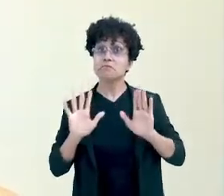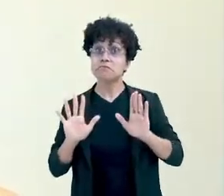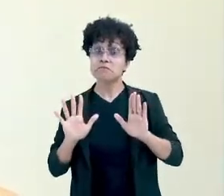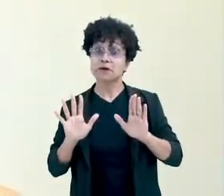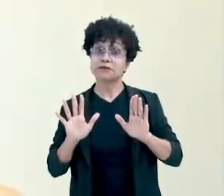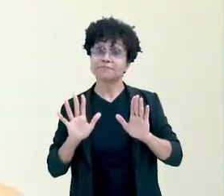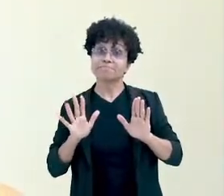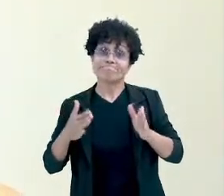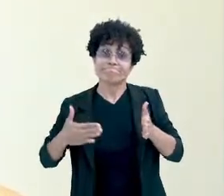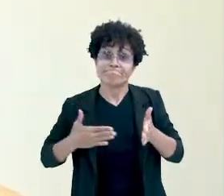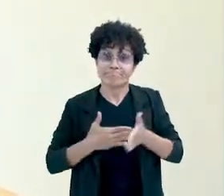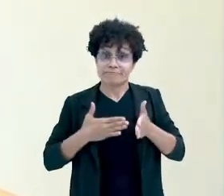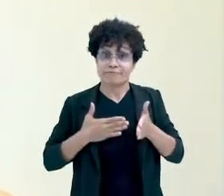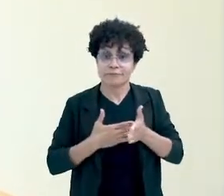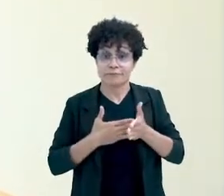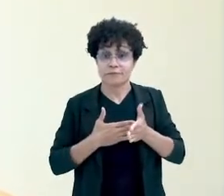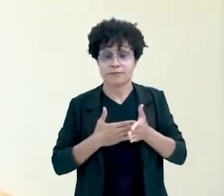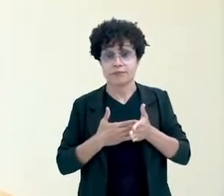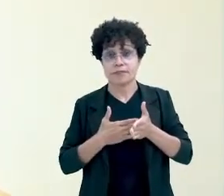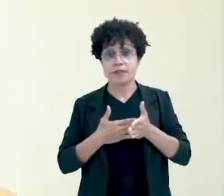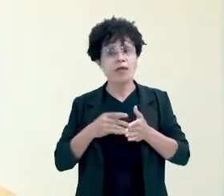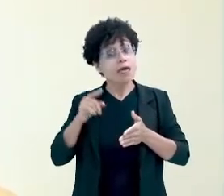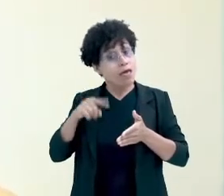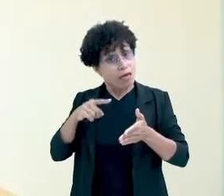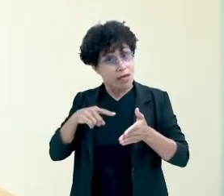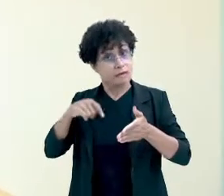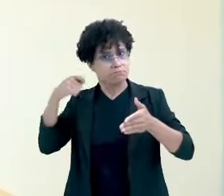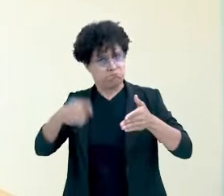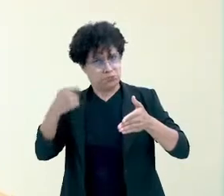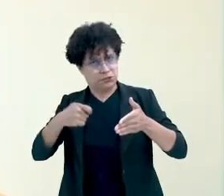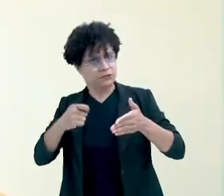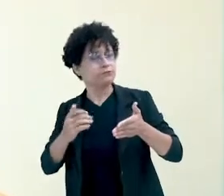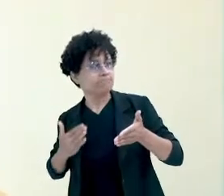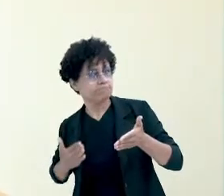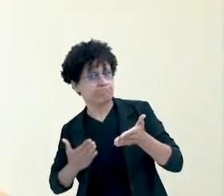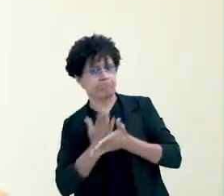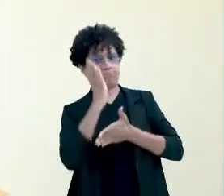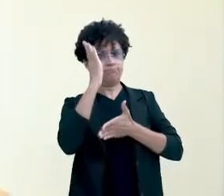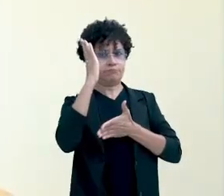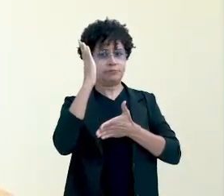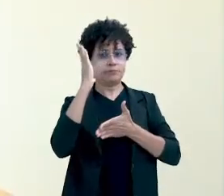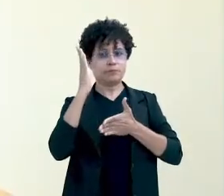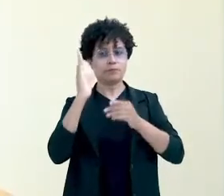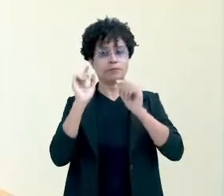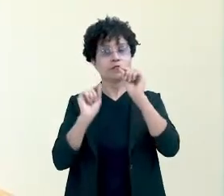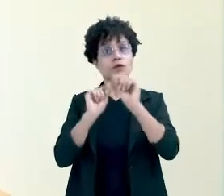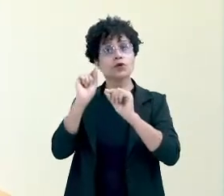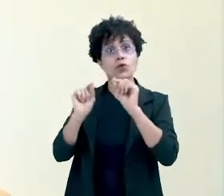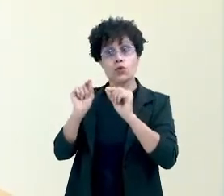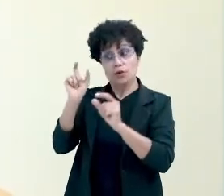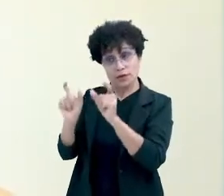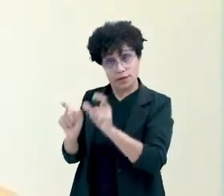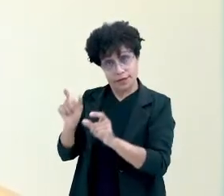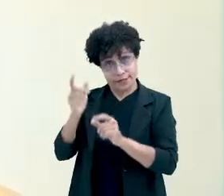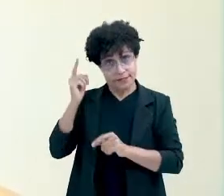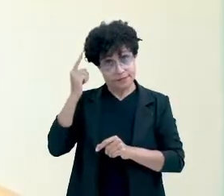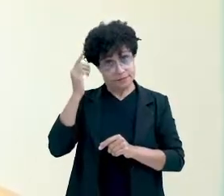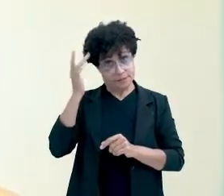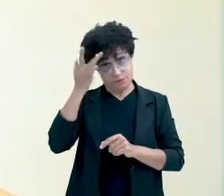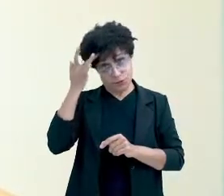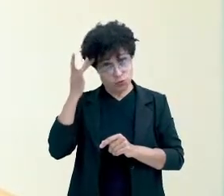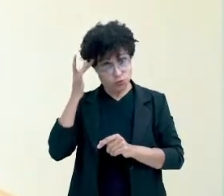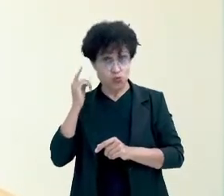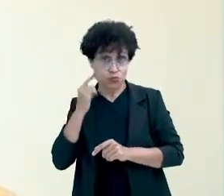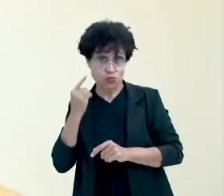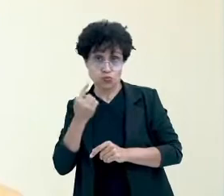encontram obstáculos. E esses obstáculos têm que ser superados. No caso das